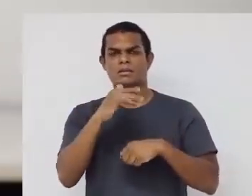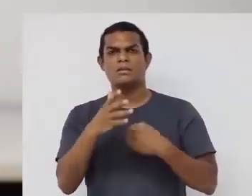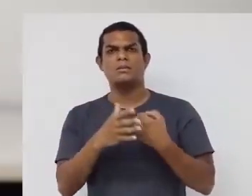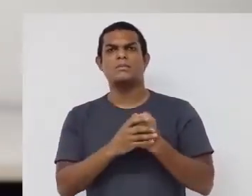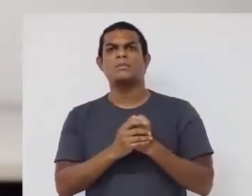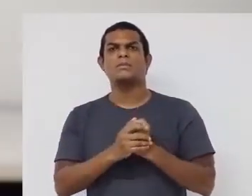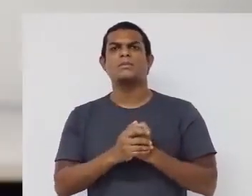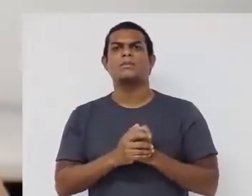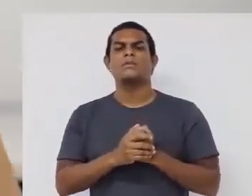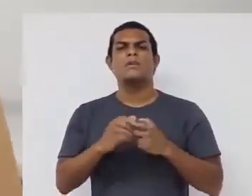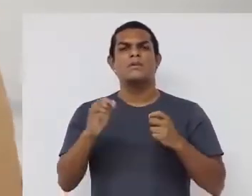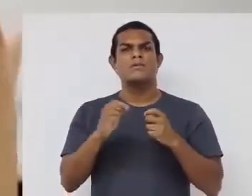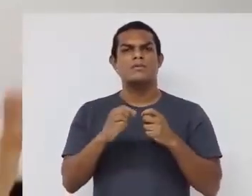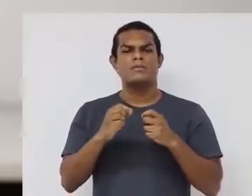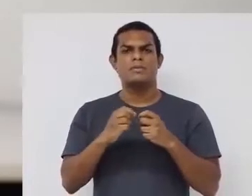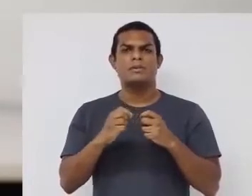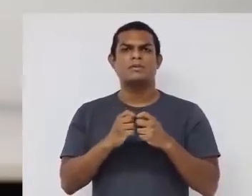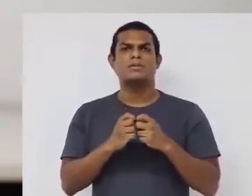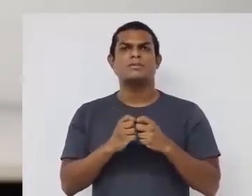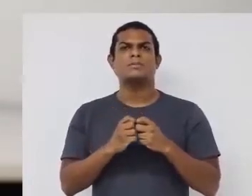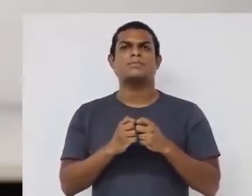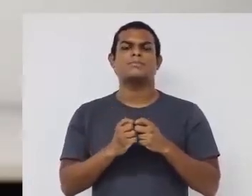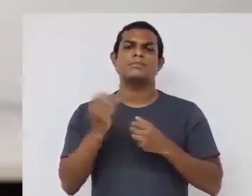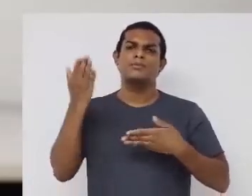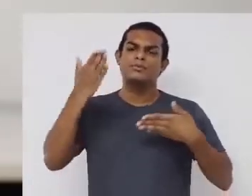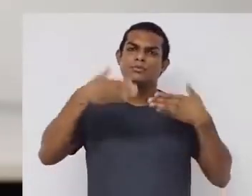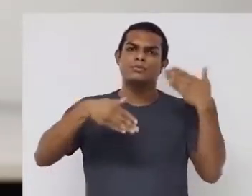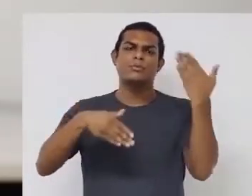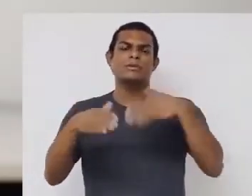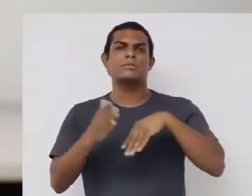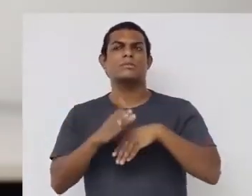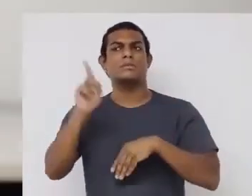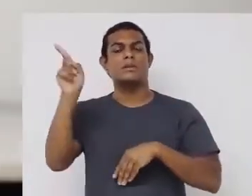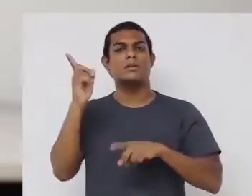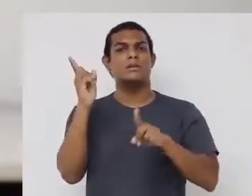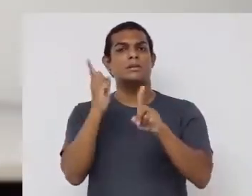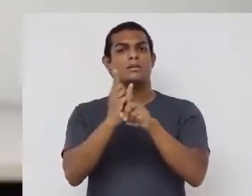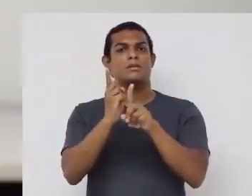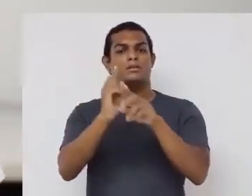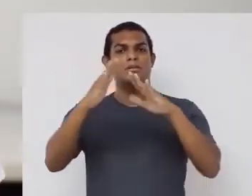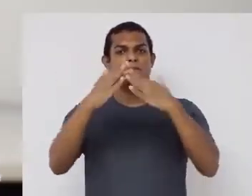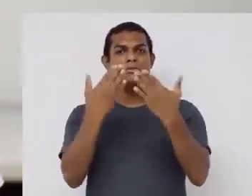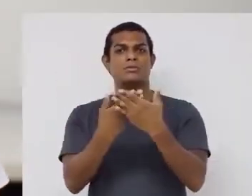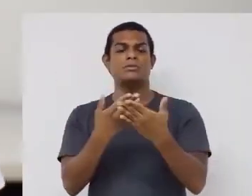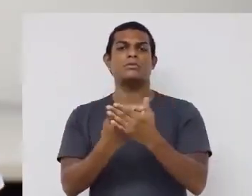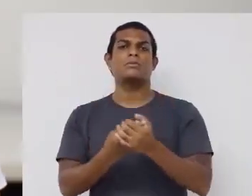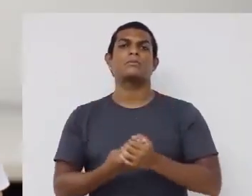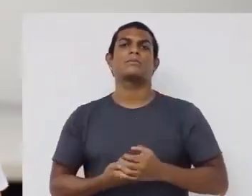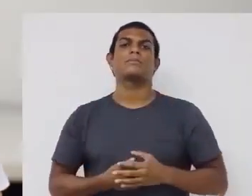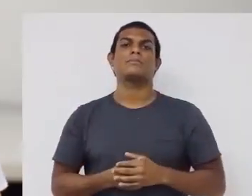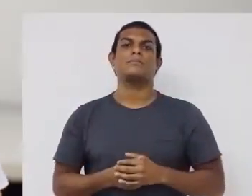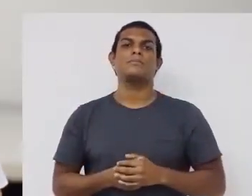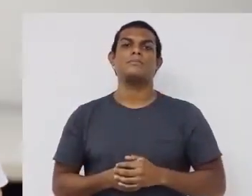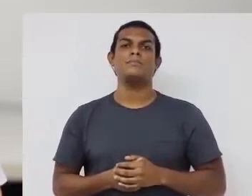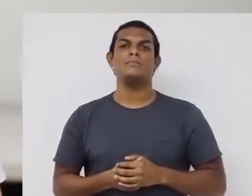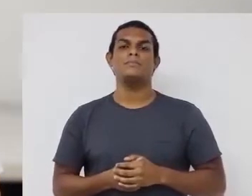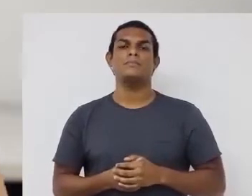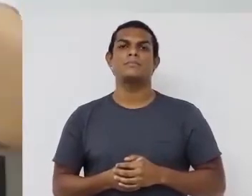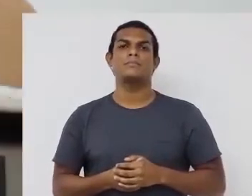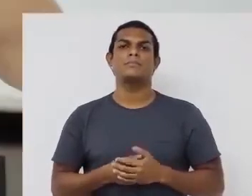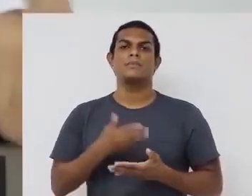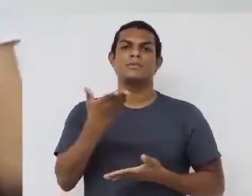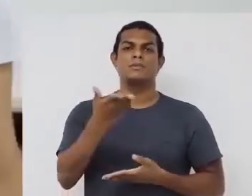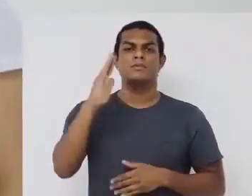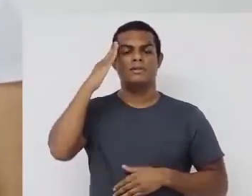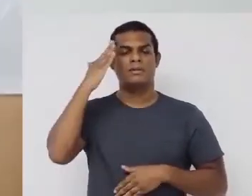os encontros presenciais, material da aula atividade. Eu tenho certeza que você vai ter uma melhor compreensão sobre o conteúdo.